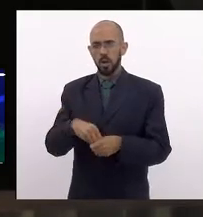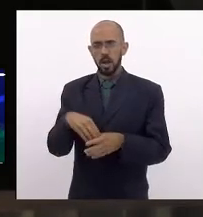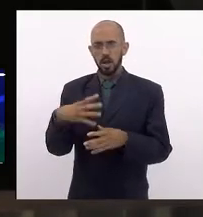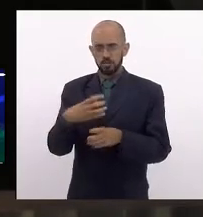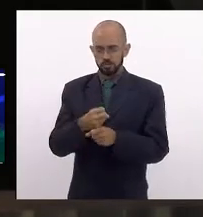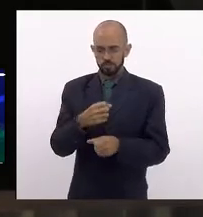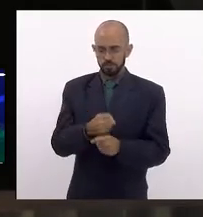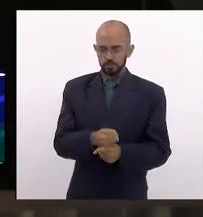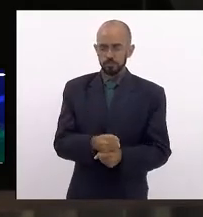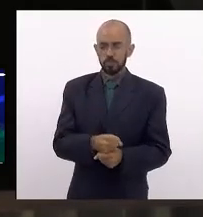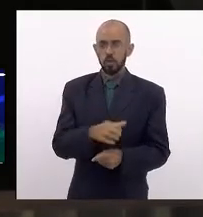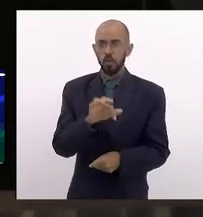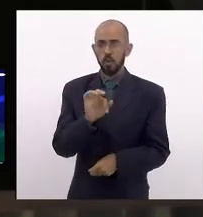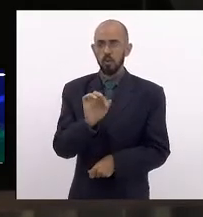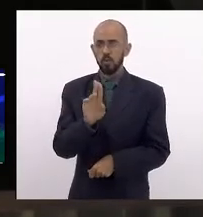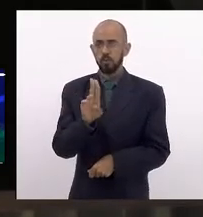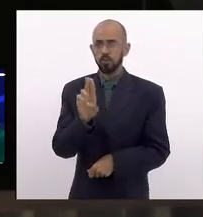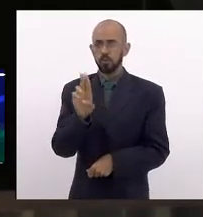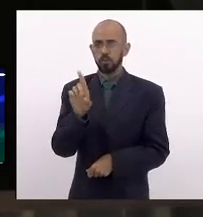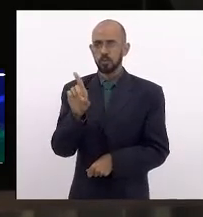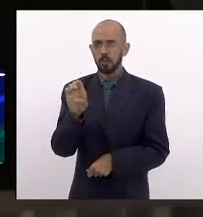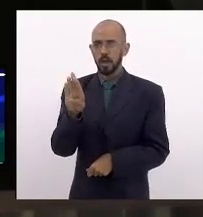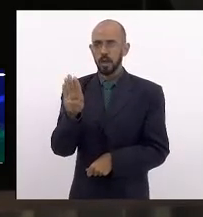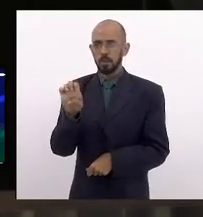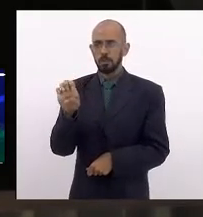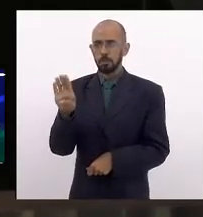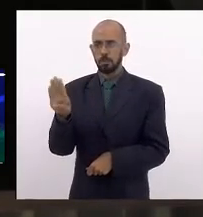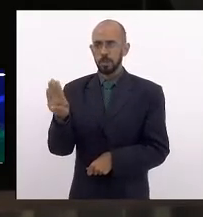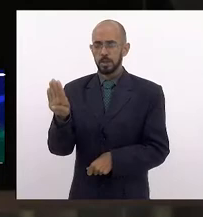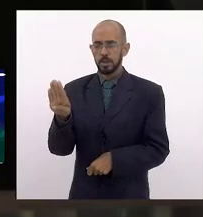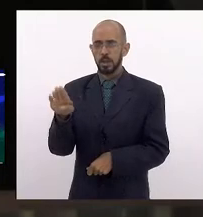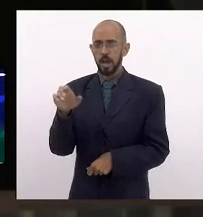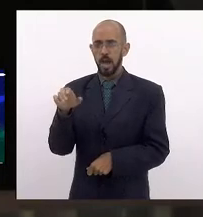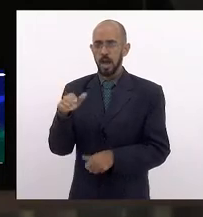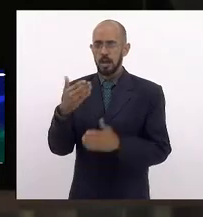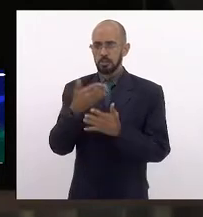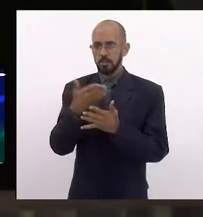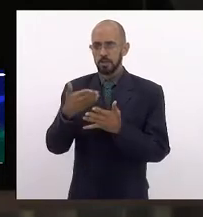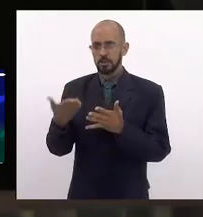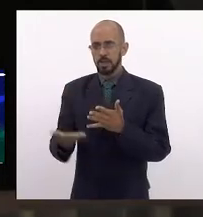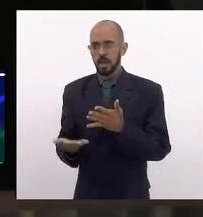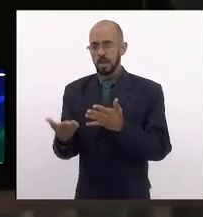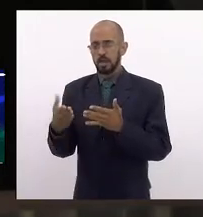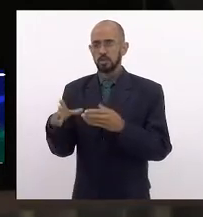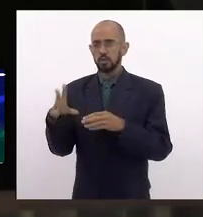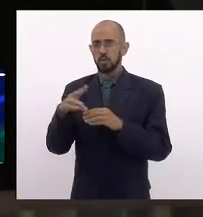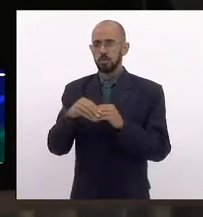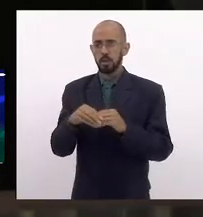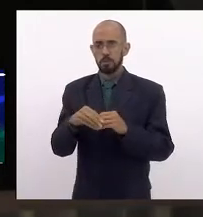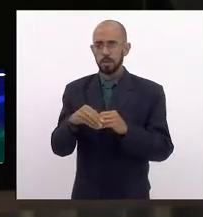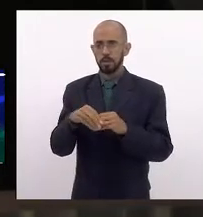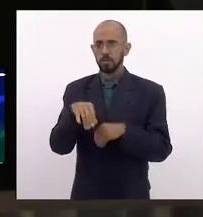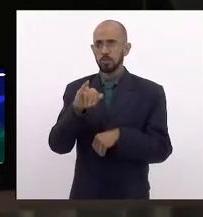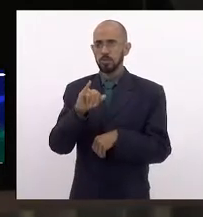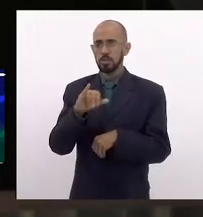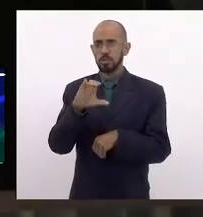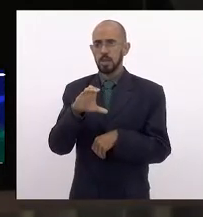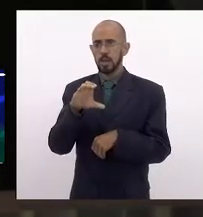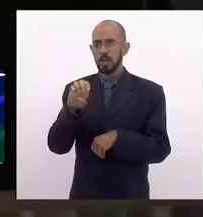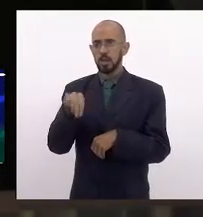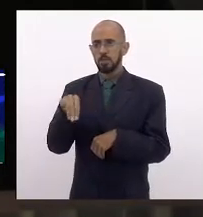do fundeb das parcelas referentes aos adicional adicional de ICMS